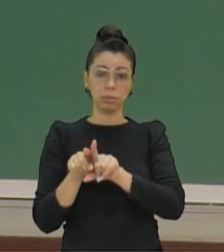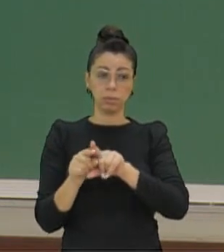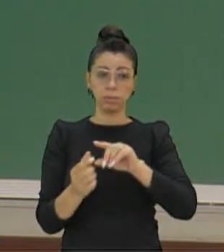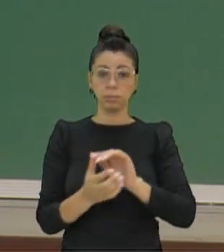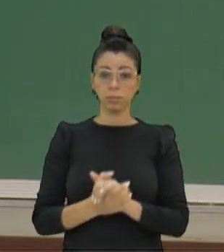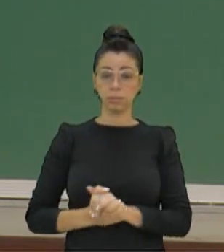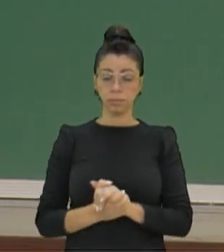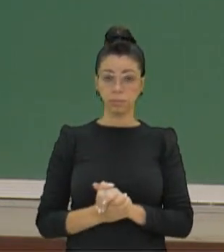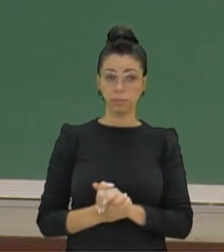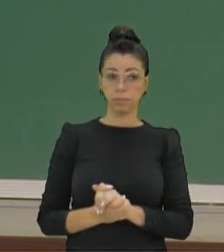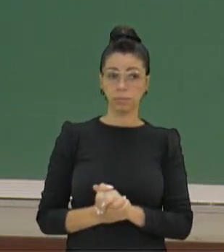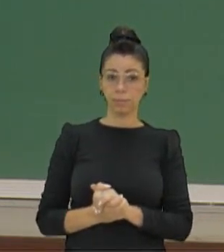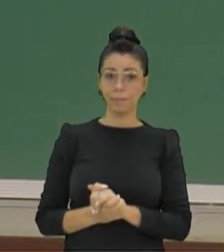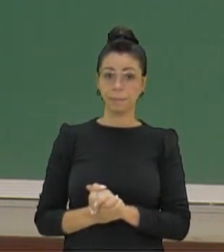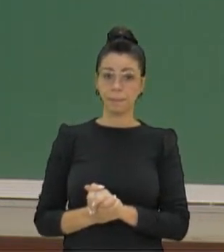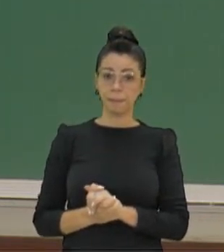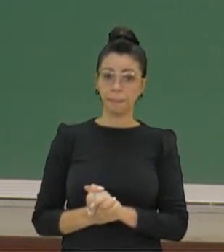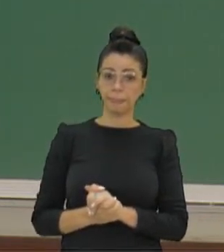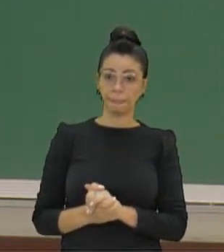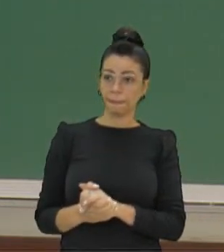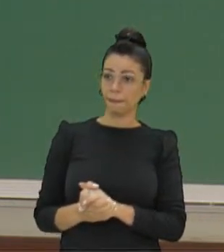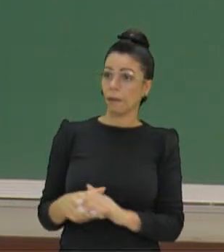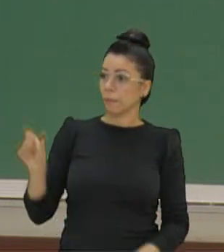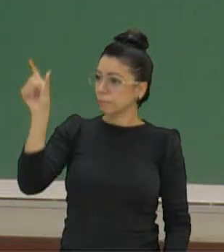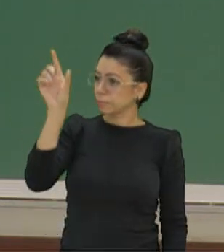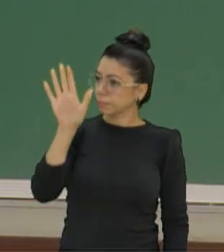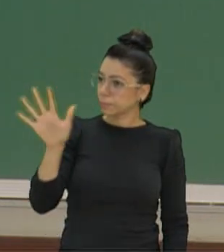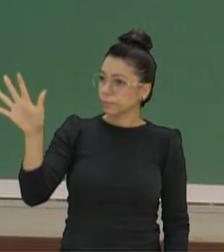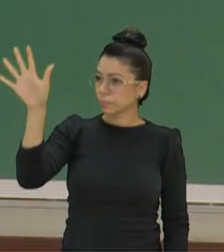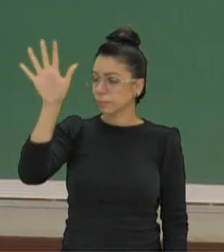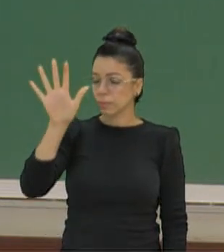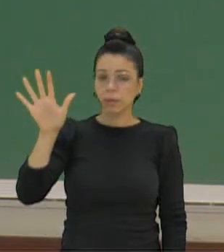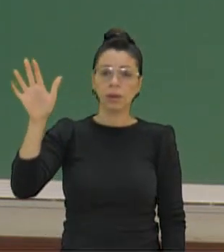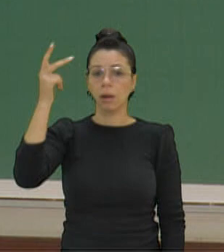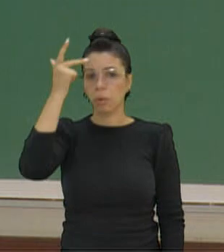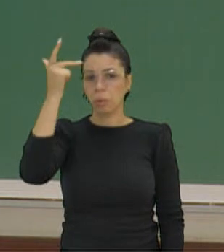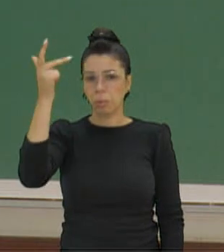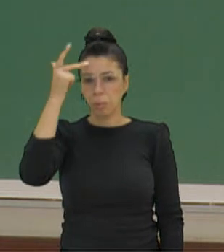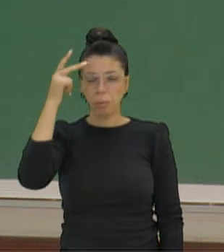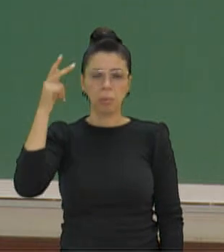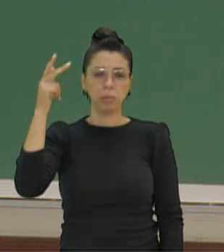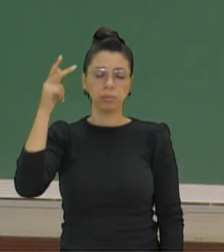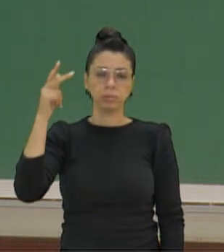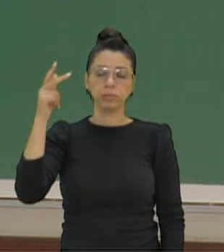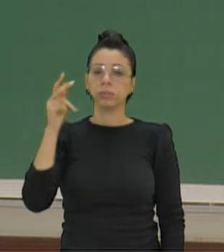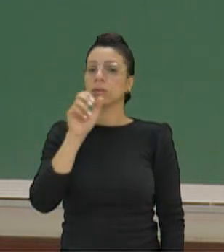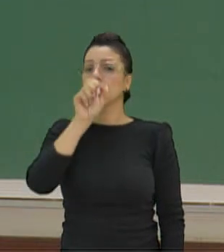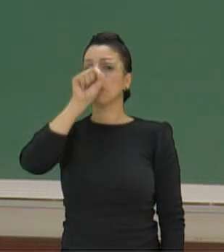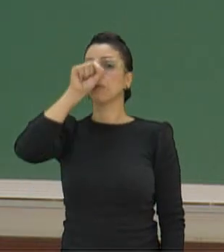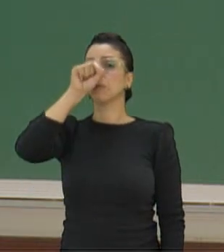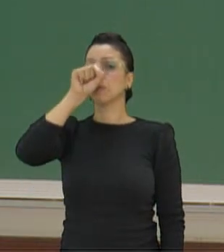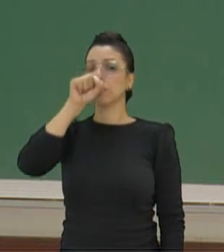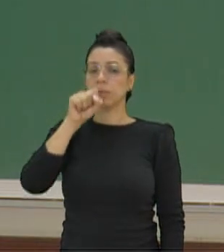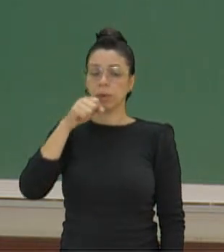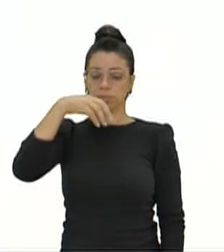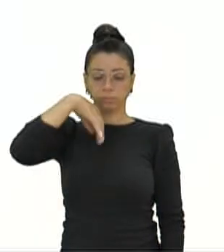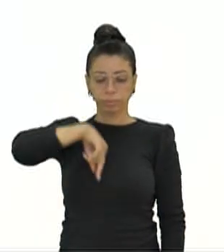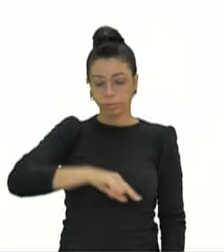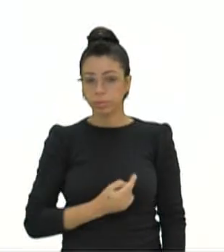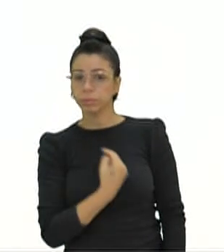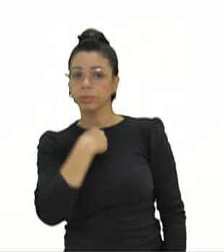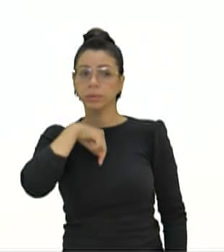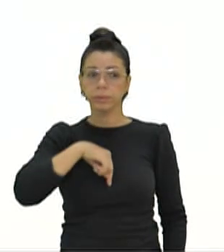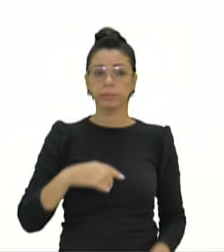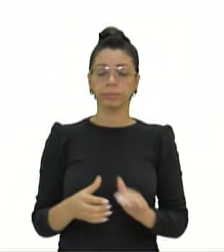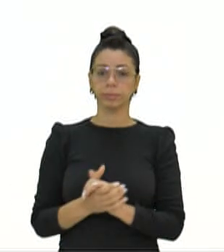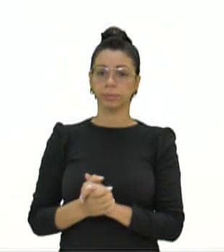imagem. Aqui, um brônquio normal, limpinho, o ar flui, passa ali tranquilamente. Olha um